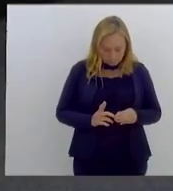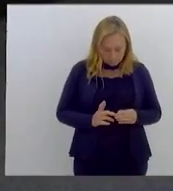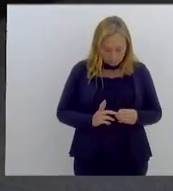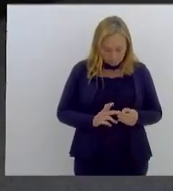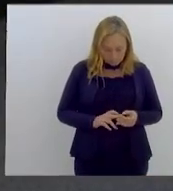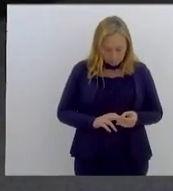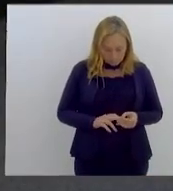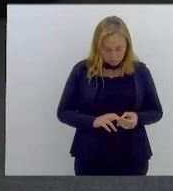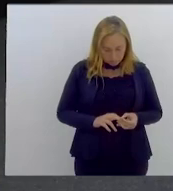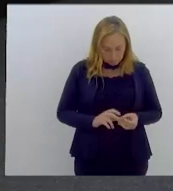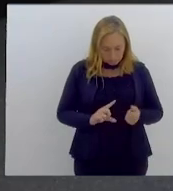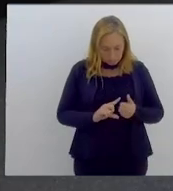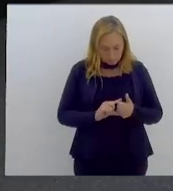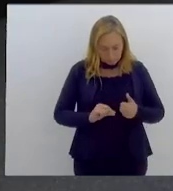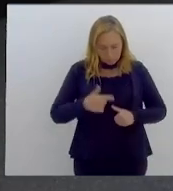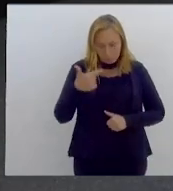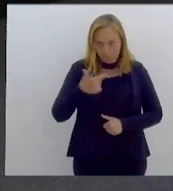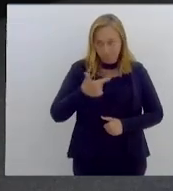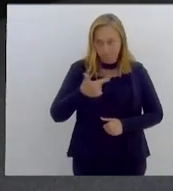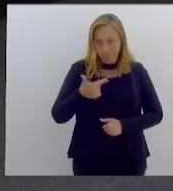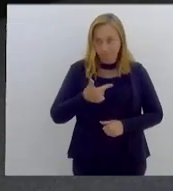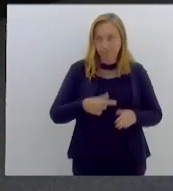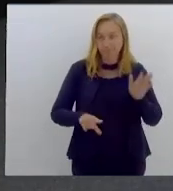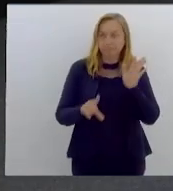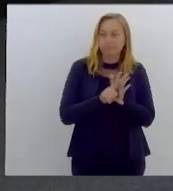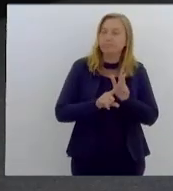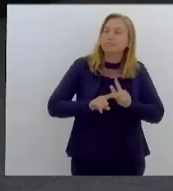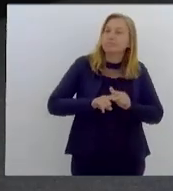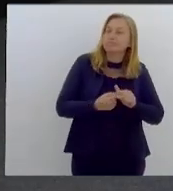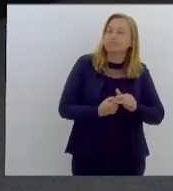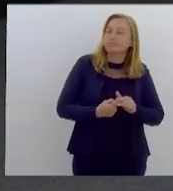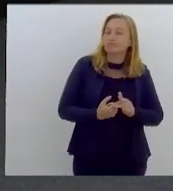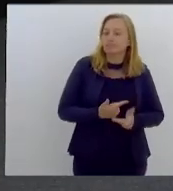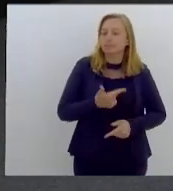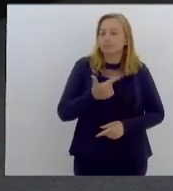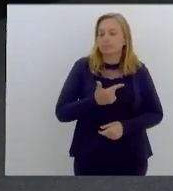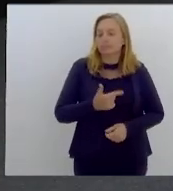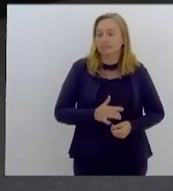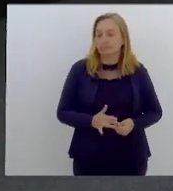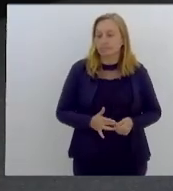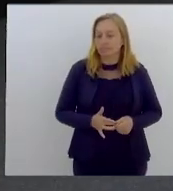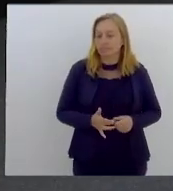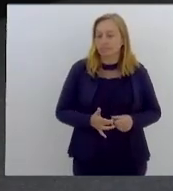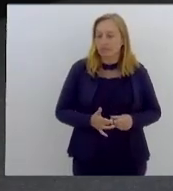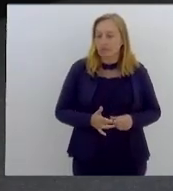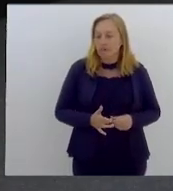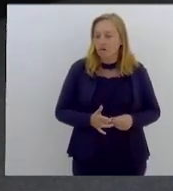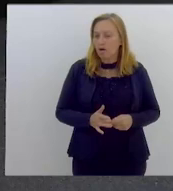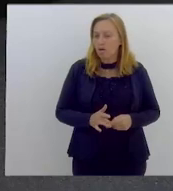está só no artigo 2º, na lei que modifica o artigo 2º.